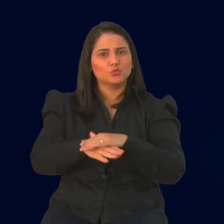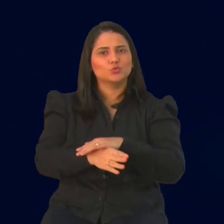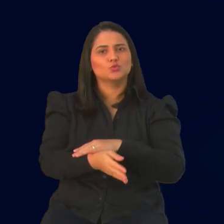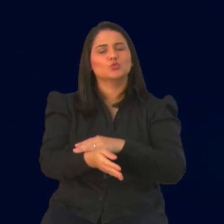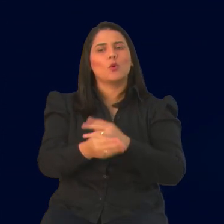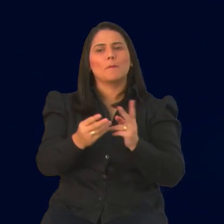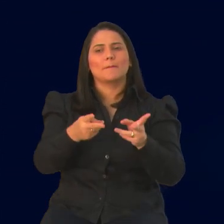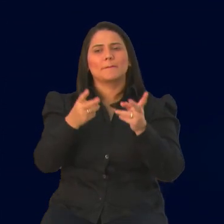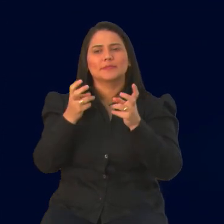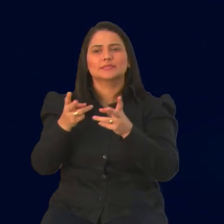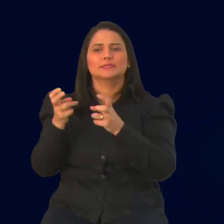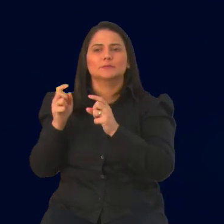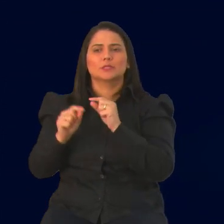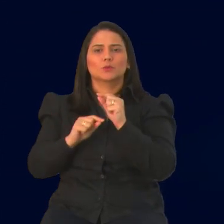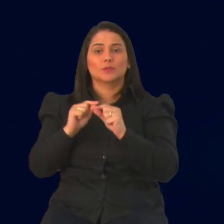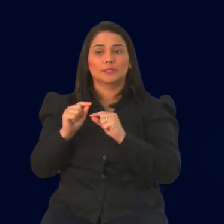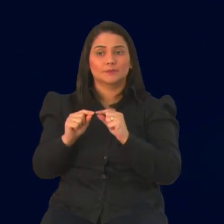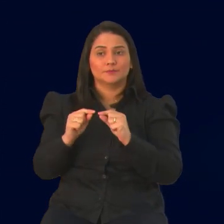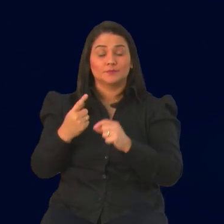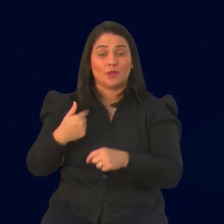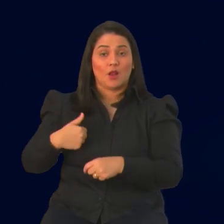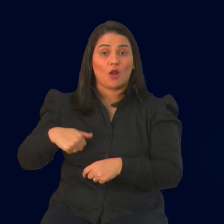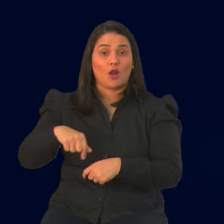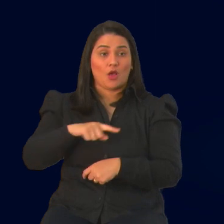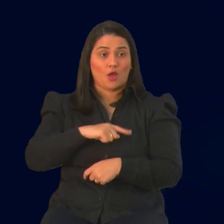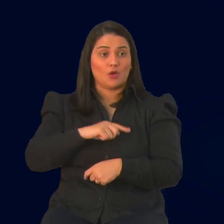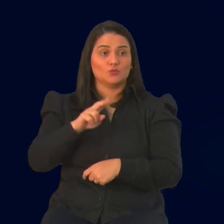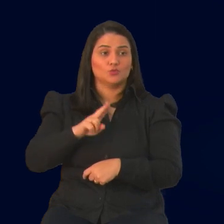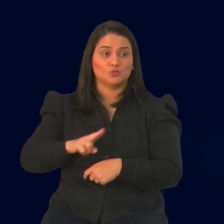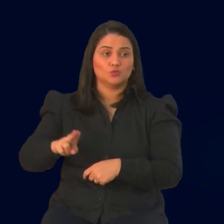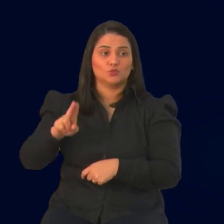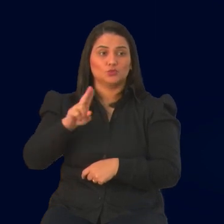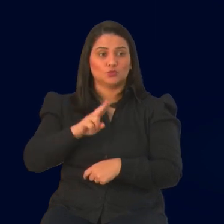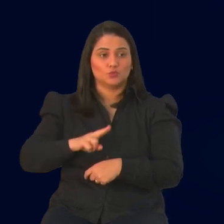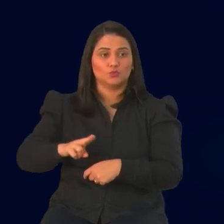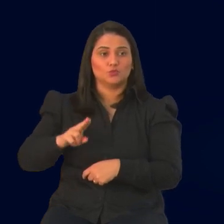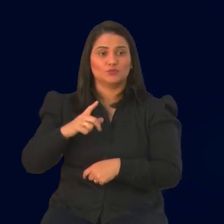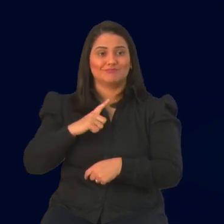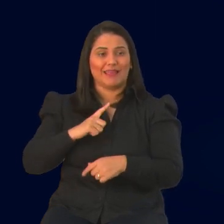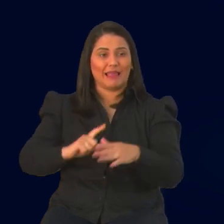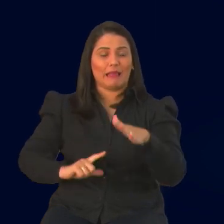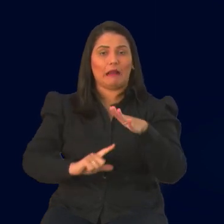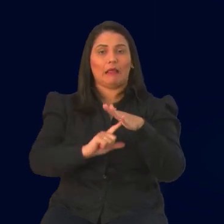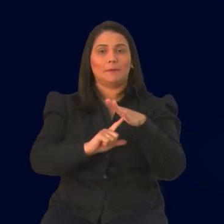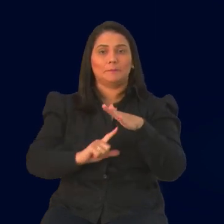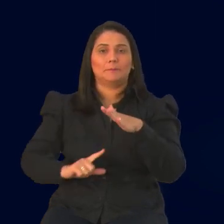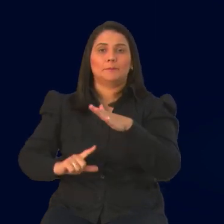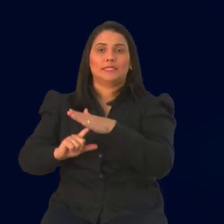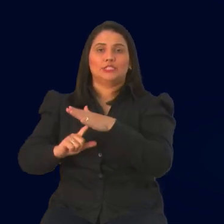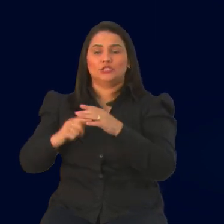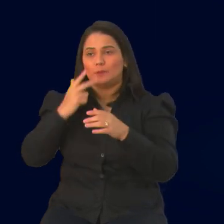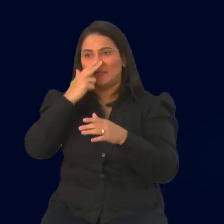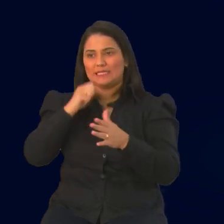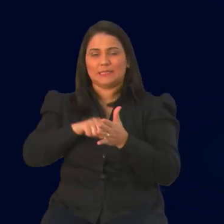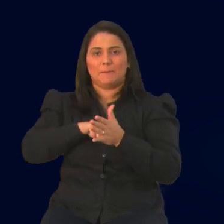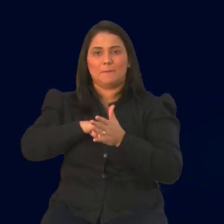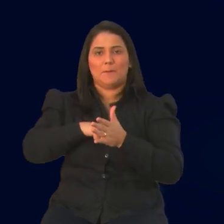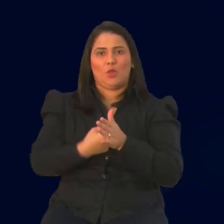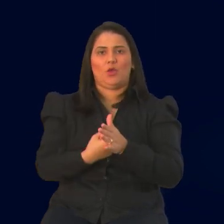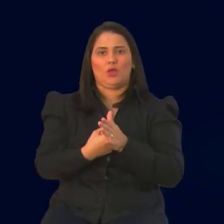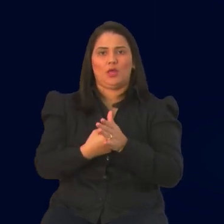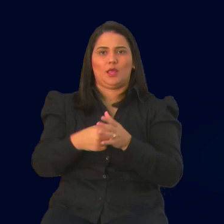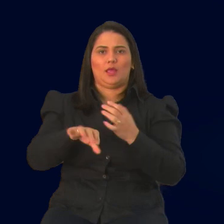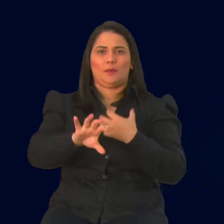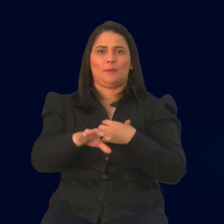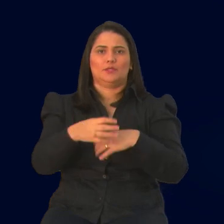perceber que nós usamos muitas vezes limitadores, bloqueadores da empatia, na